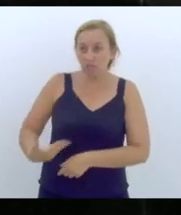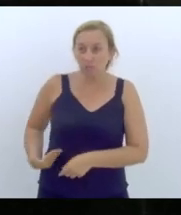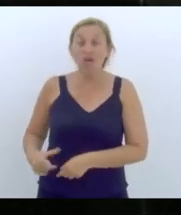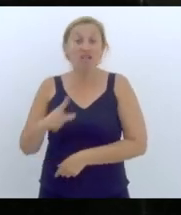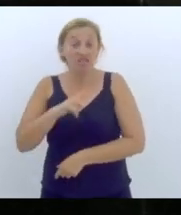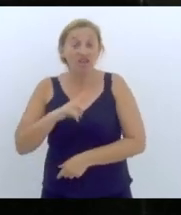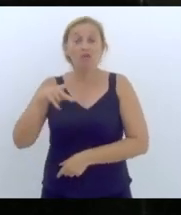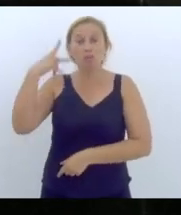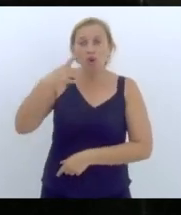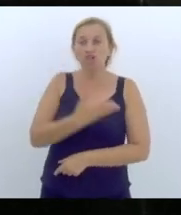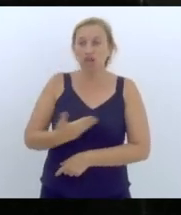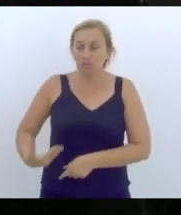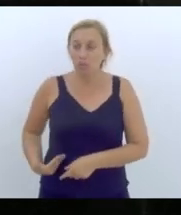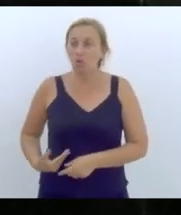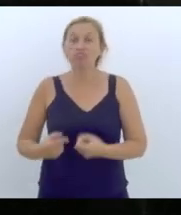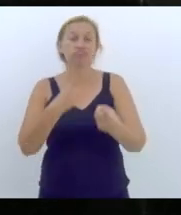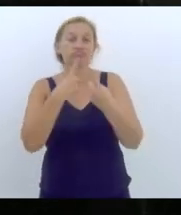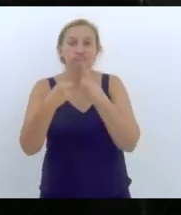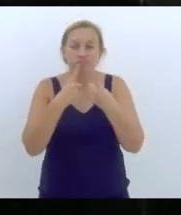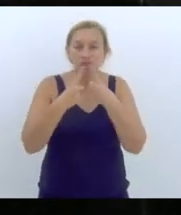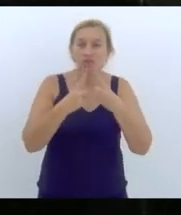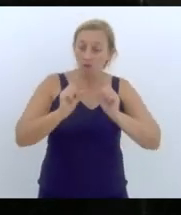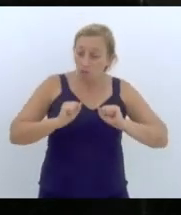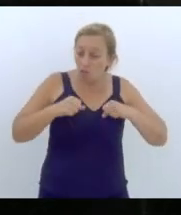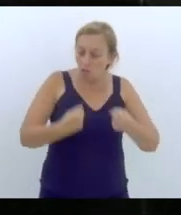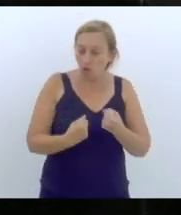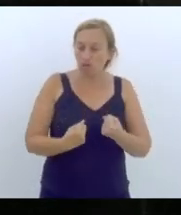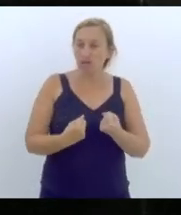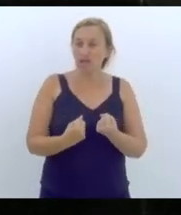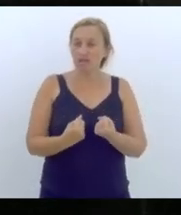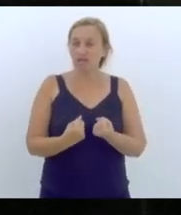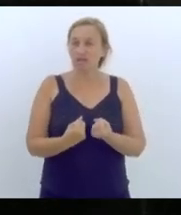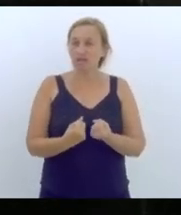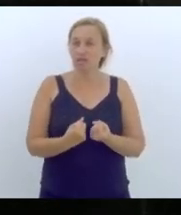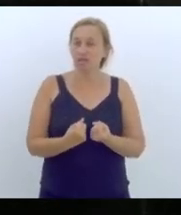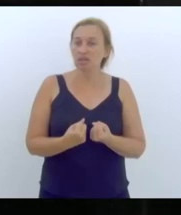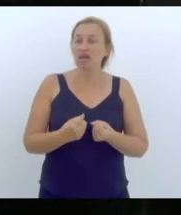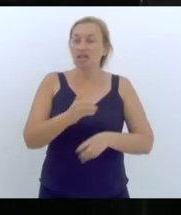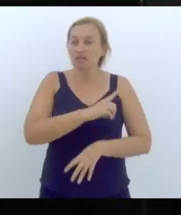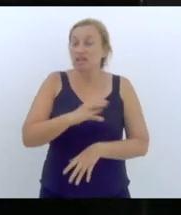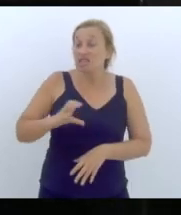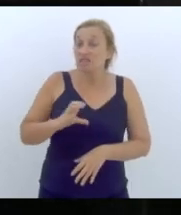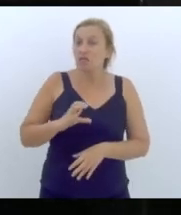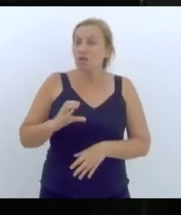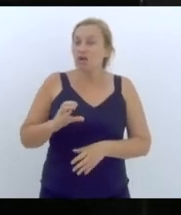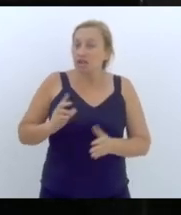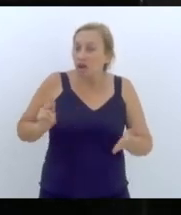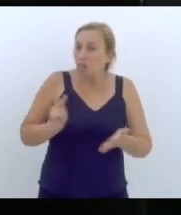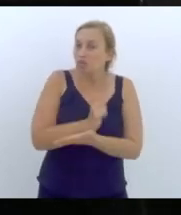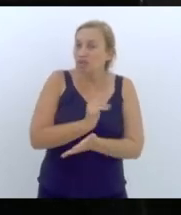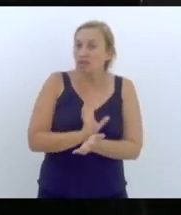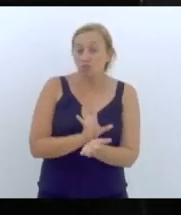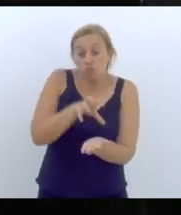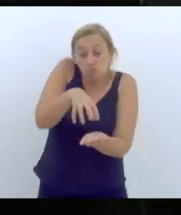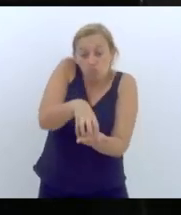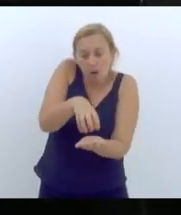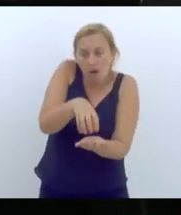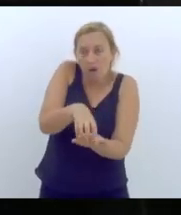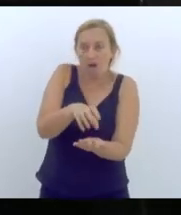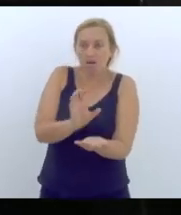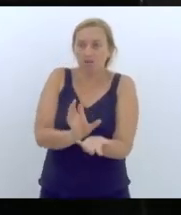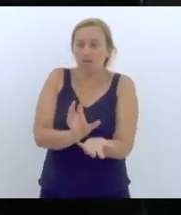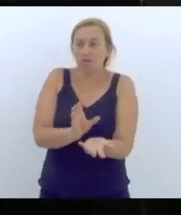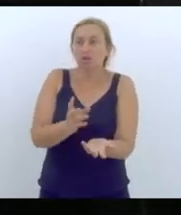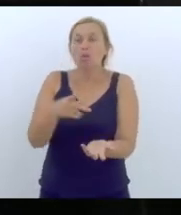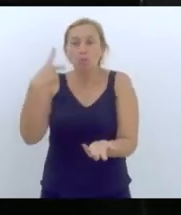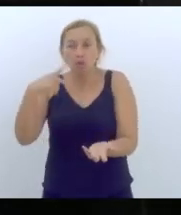política pública e debate de fortalecimento da defesa civil, que ocorreu uma unidade política